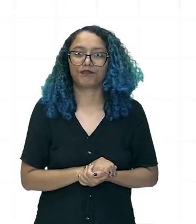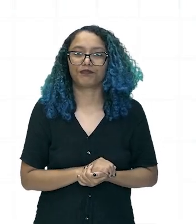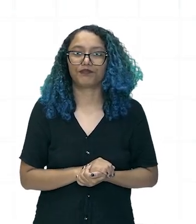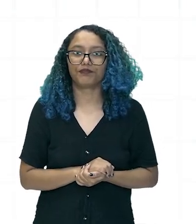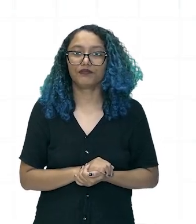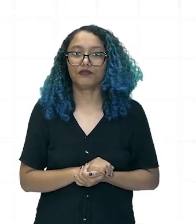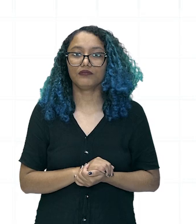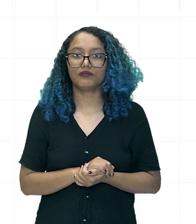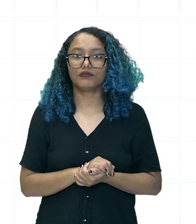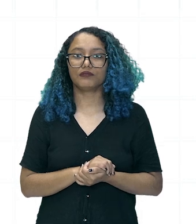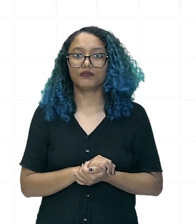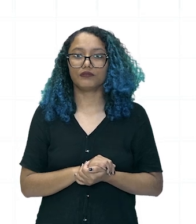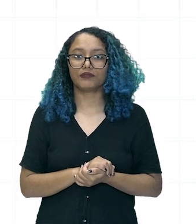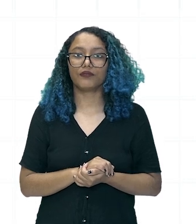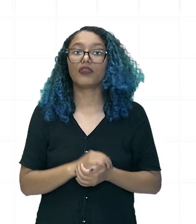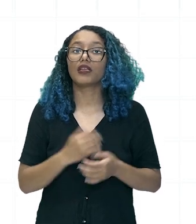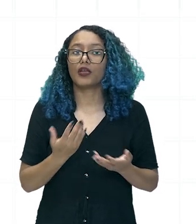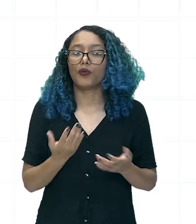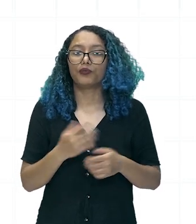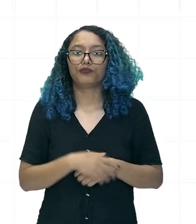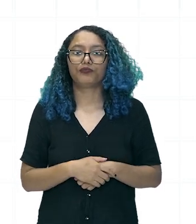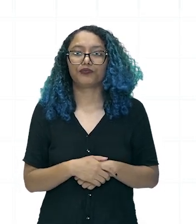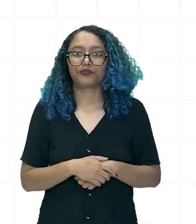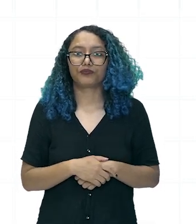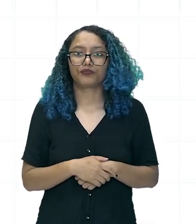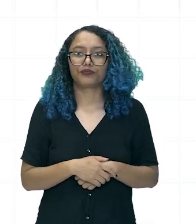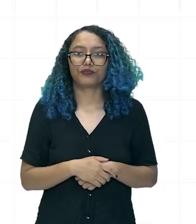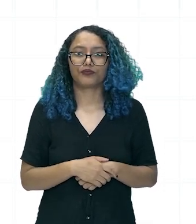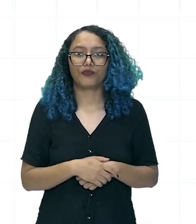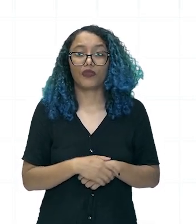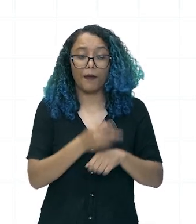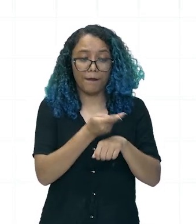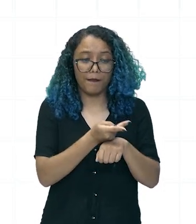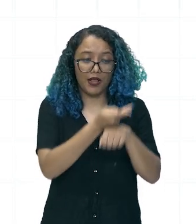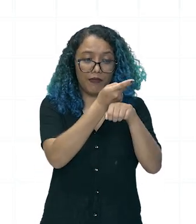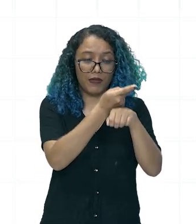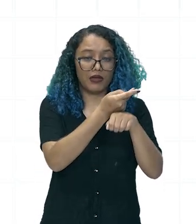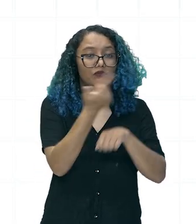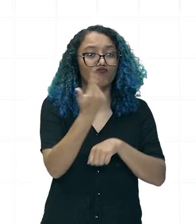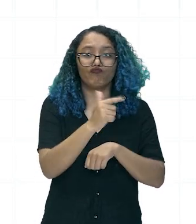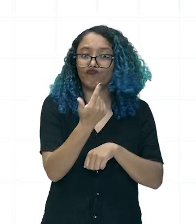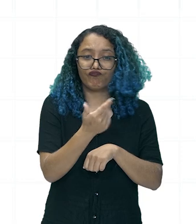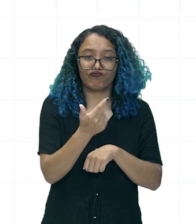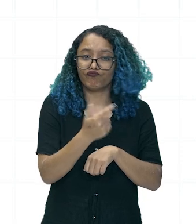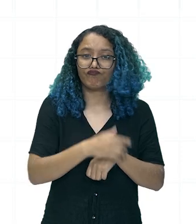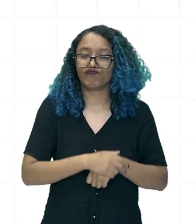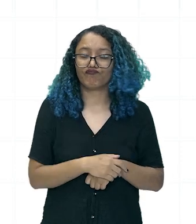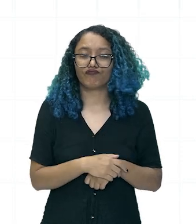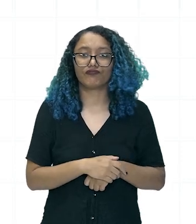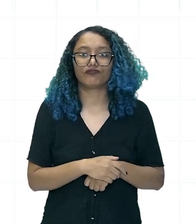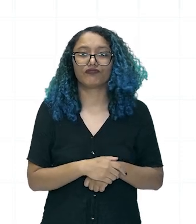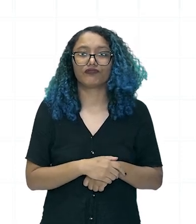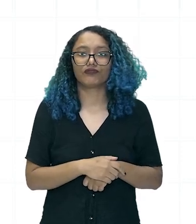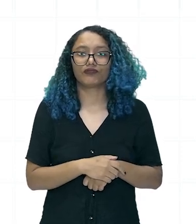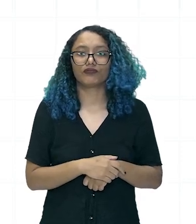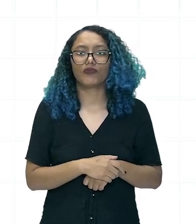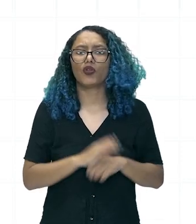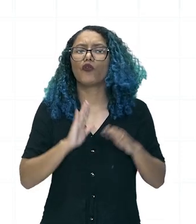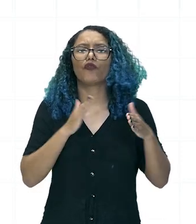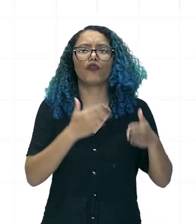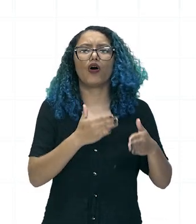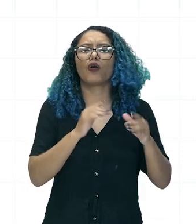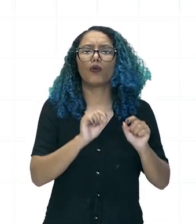ginastas, certo? E temos aí a quinta ginástica competitiva, que é a ginástica de trampolim, que para